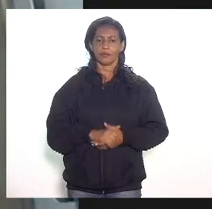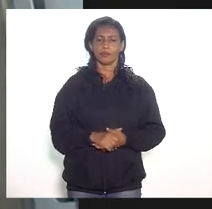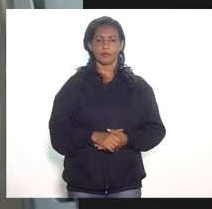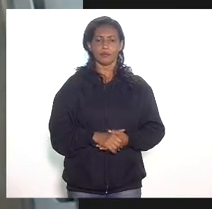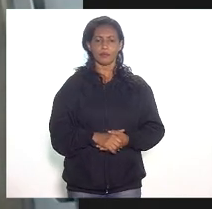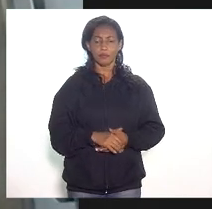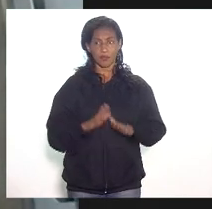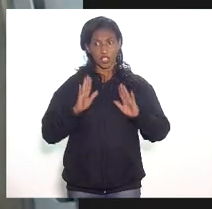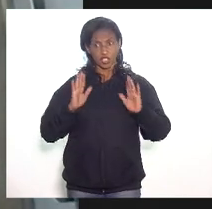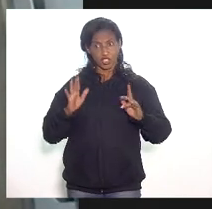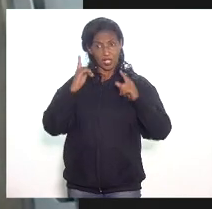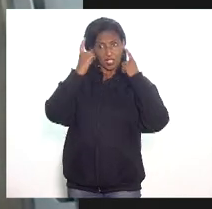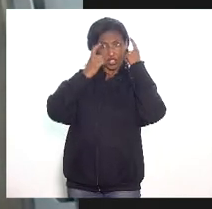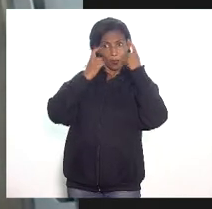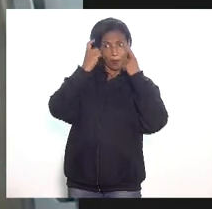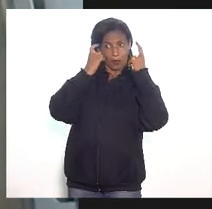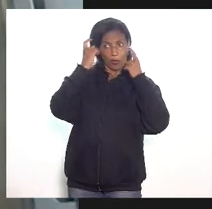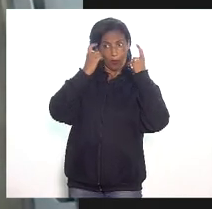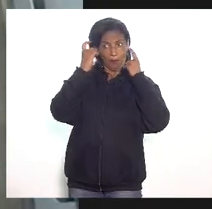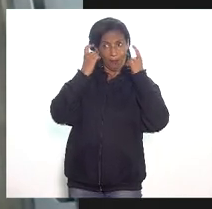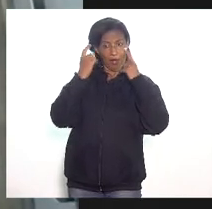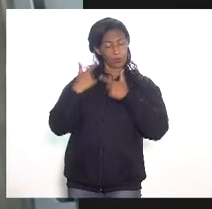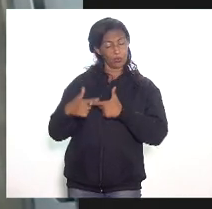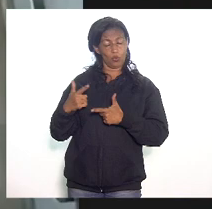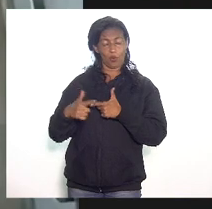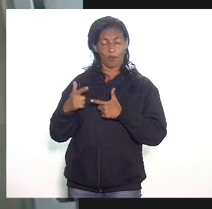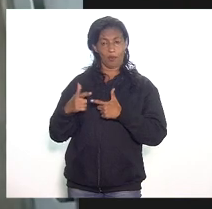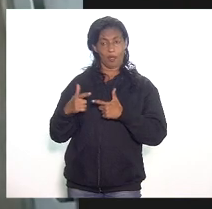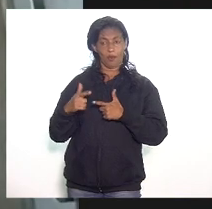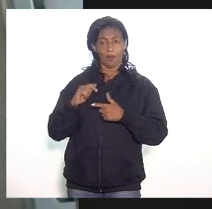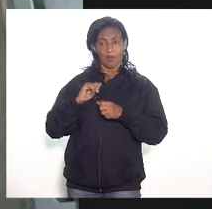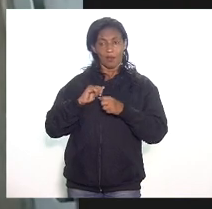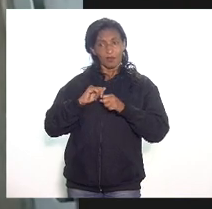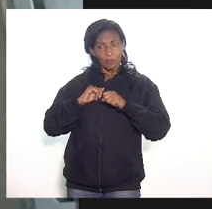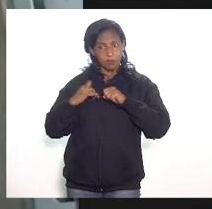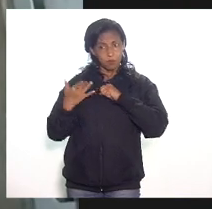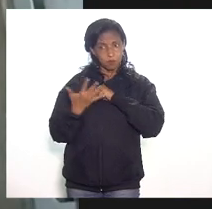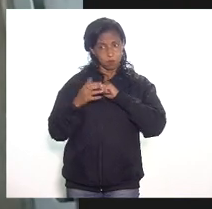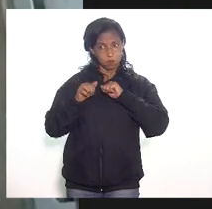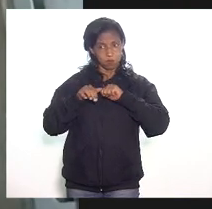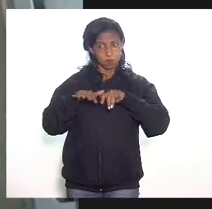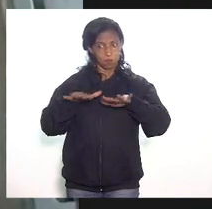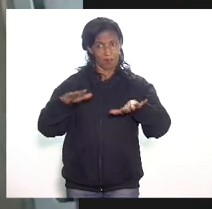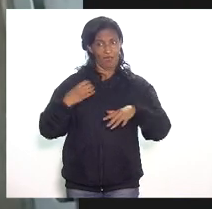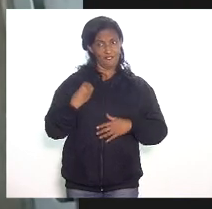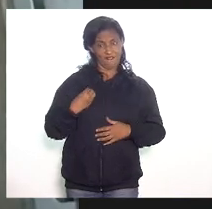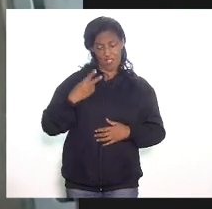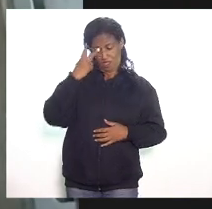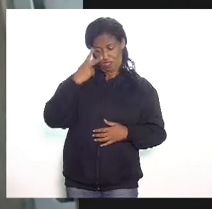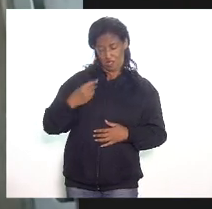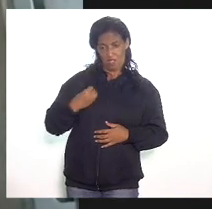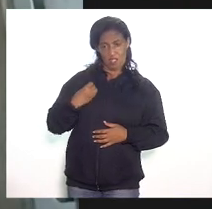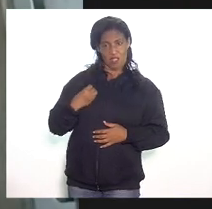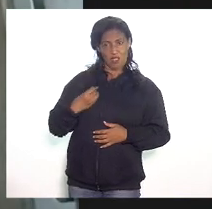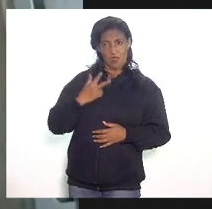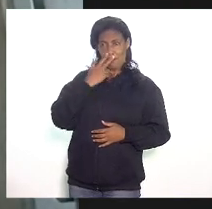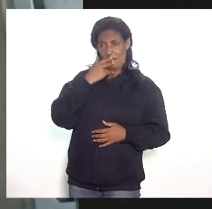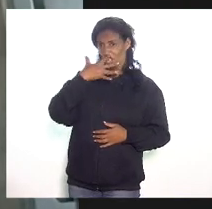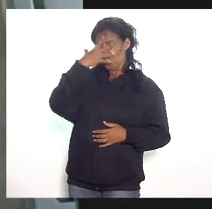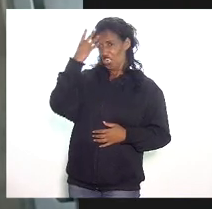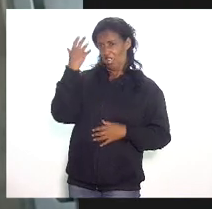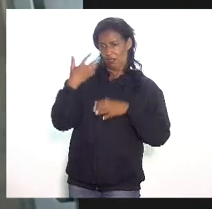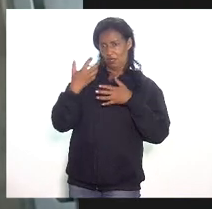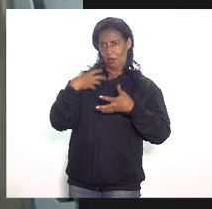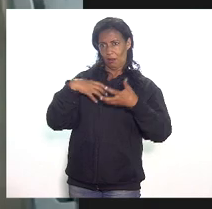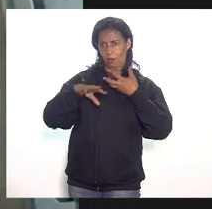Já que eles estão tão preocupados assim com a situação do nosso país, principalmente em relação à vida deles, eles pensam na vida do próximo,